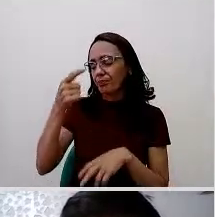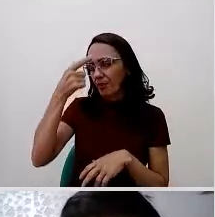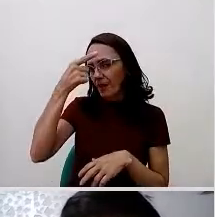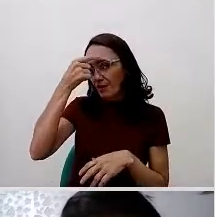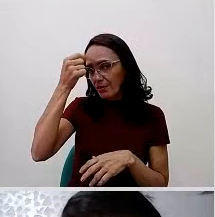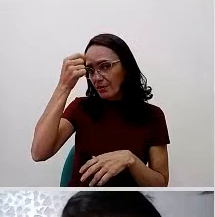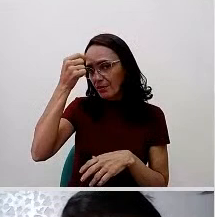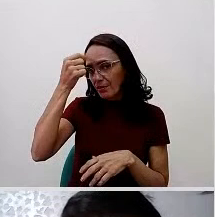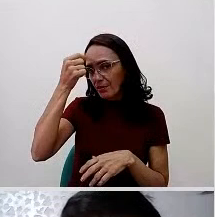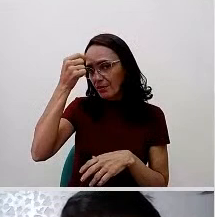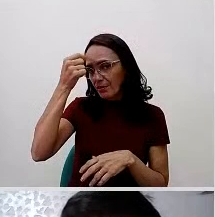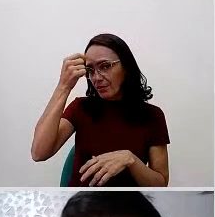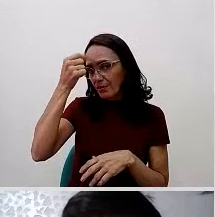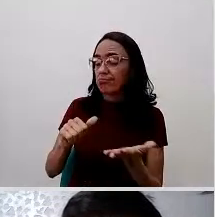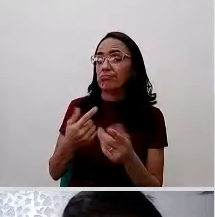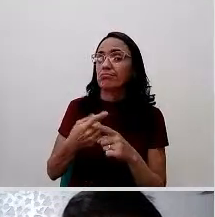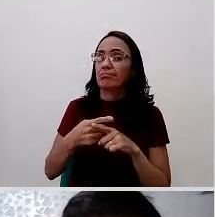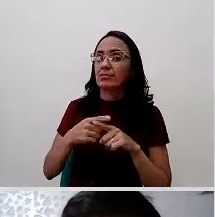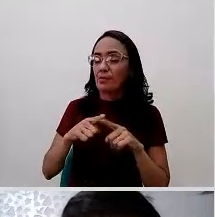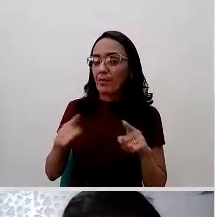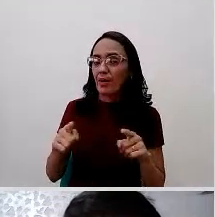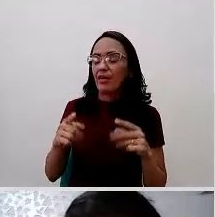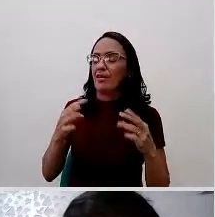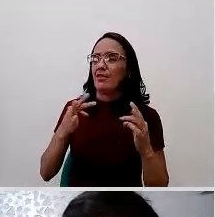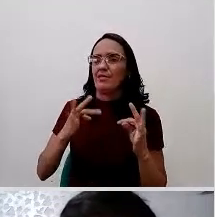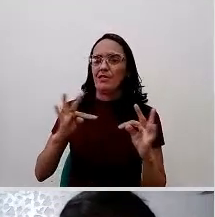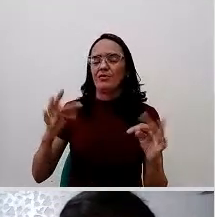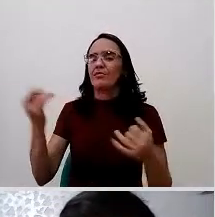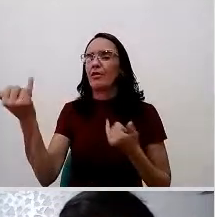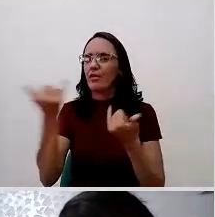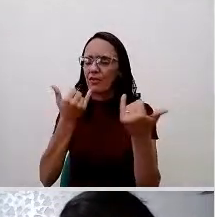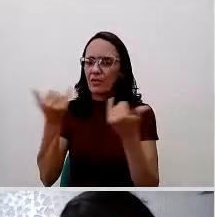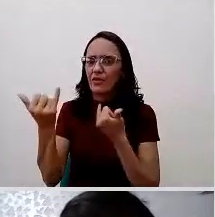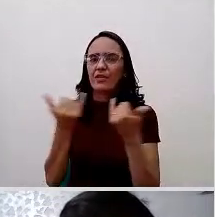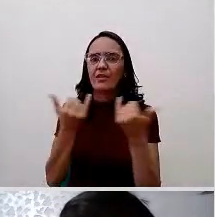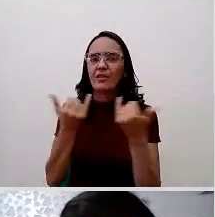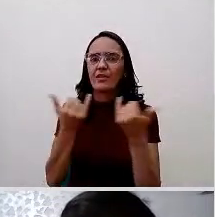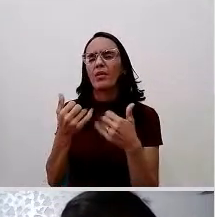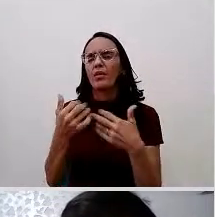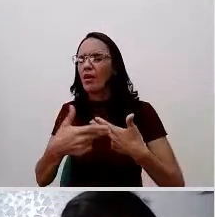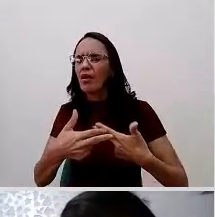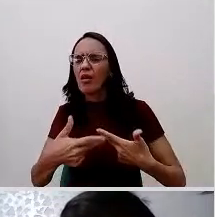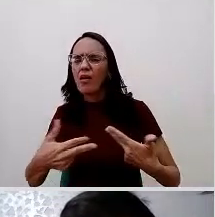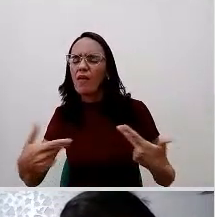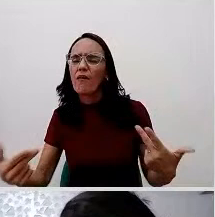gigantes de tecnologia de informação, Google, Amazon, Microsoft, Apple,